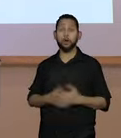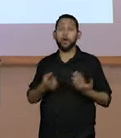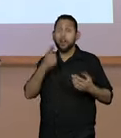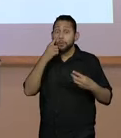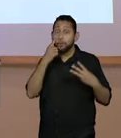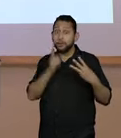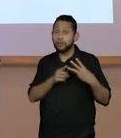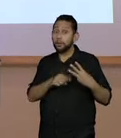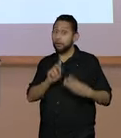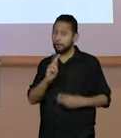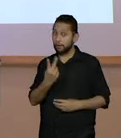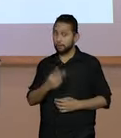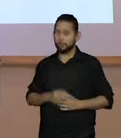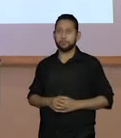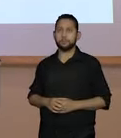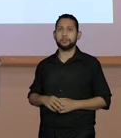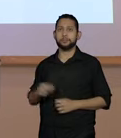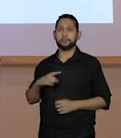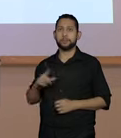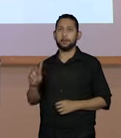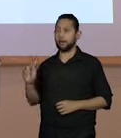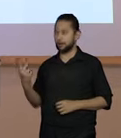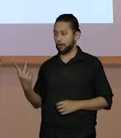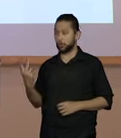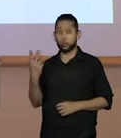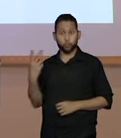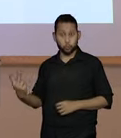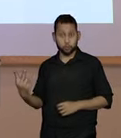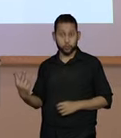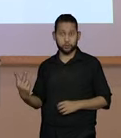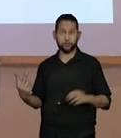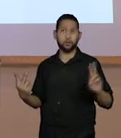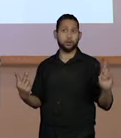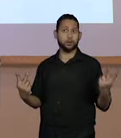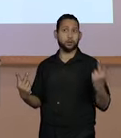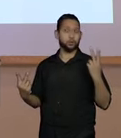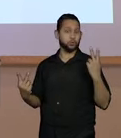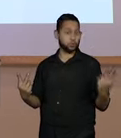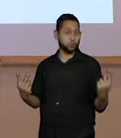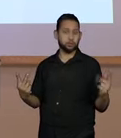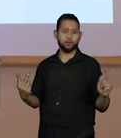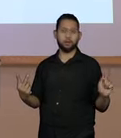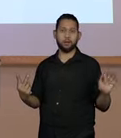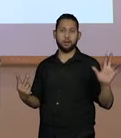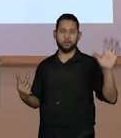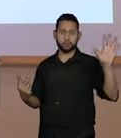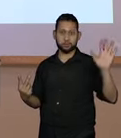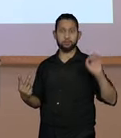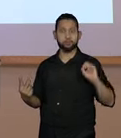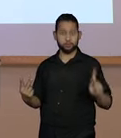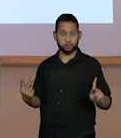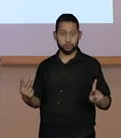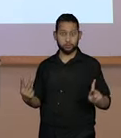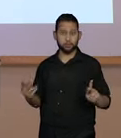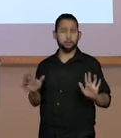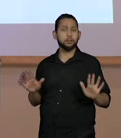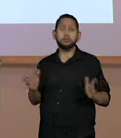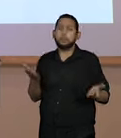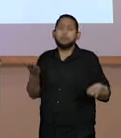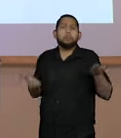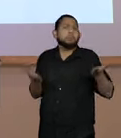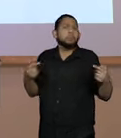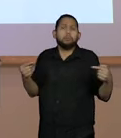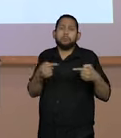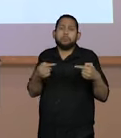Hidrogênio, nós temos 2 como reagente e 2 hidrogênios como produto. Equação